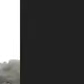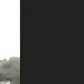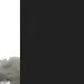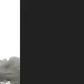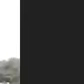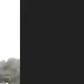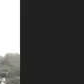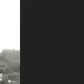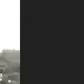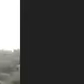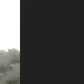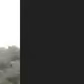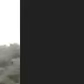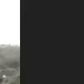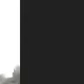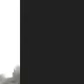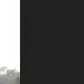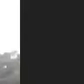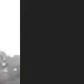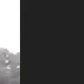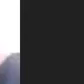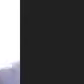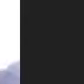Fábio, até aproveitando aqui,